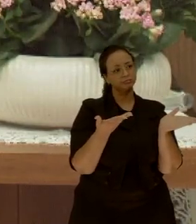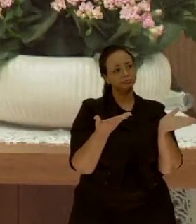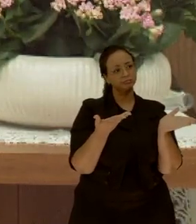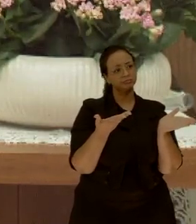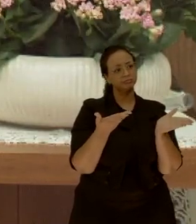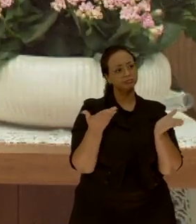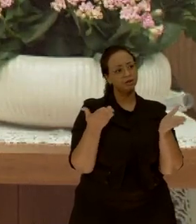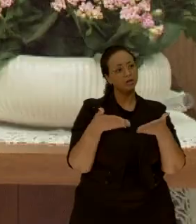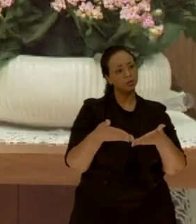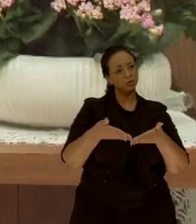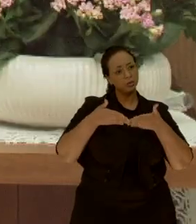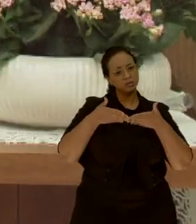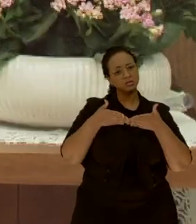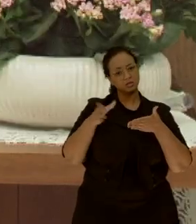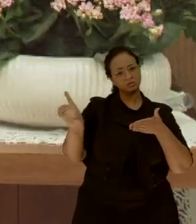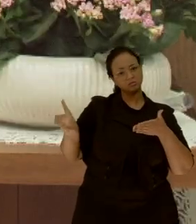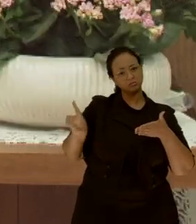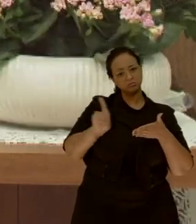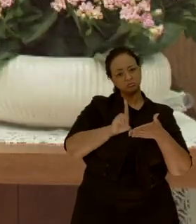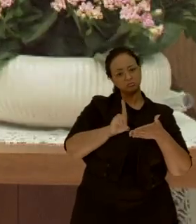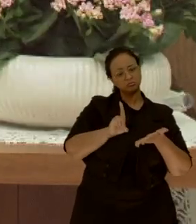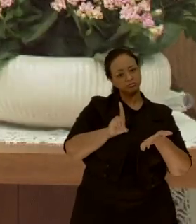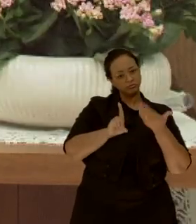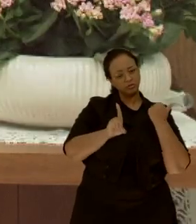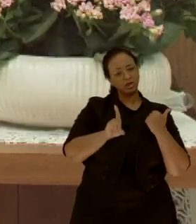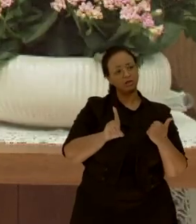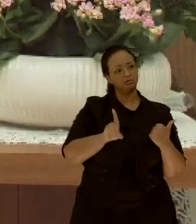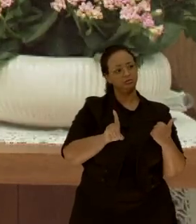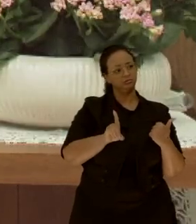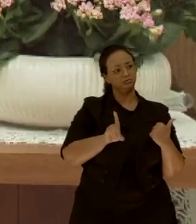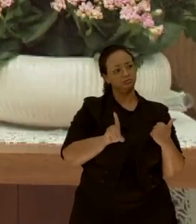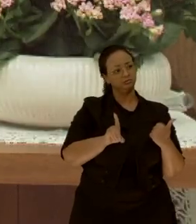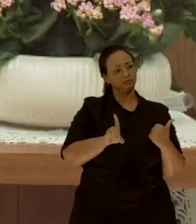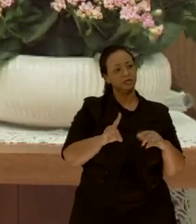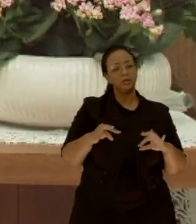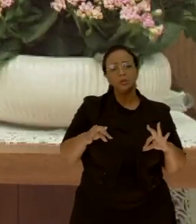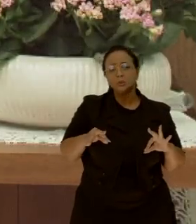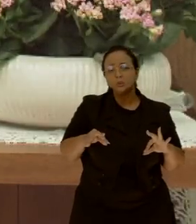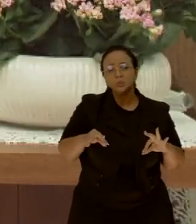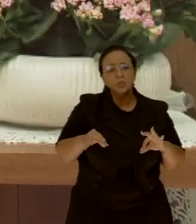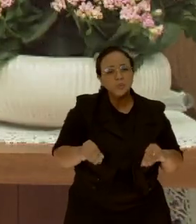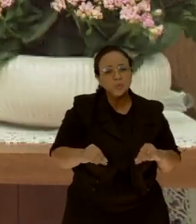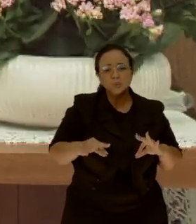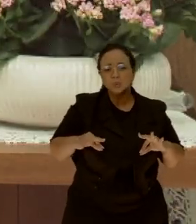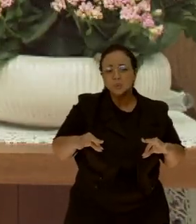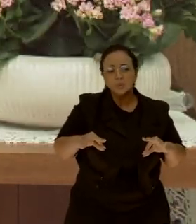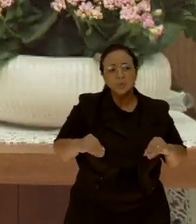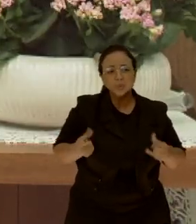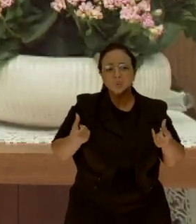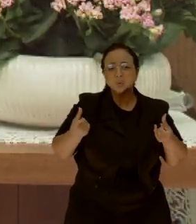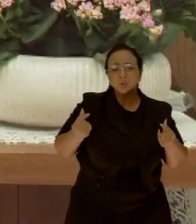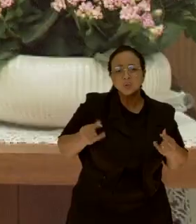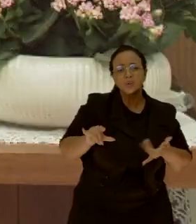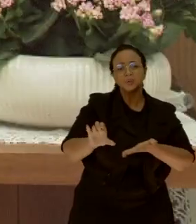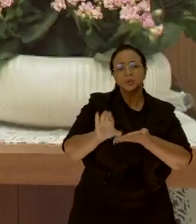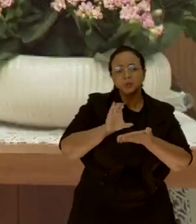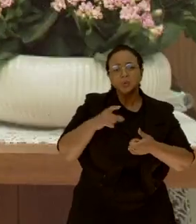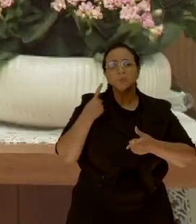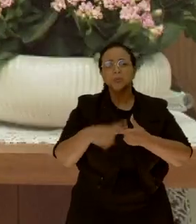Eu dou licença hoje, pode vir aqui. Daqui mais um pouco. Tudo o que recebe, o que gasta, por que